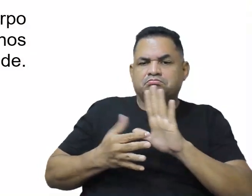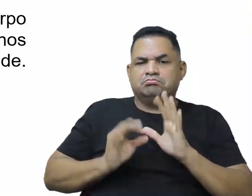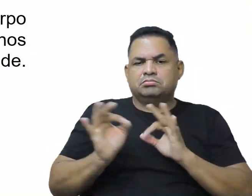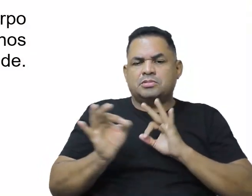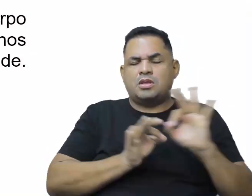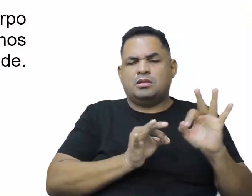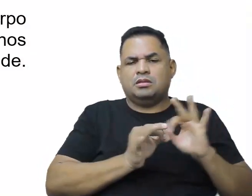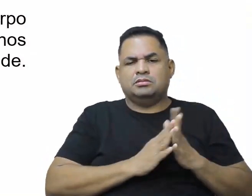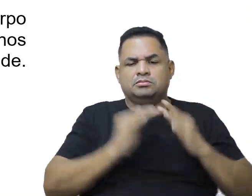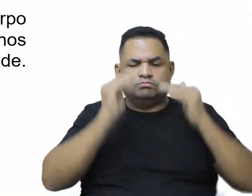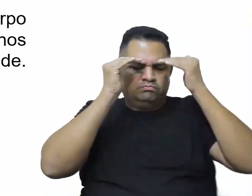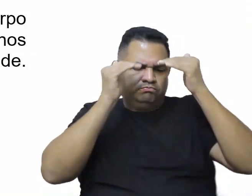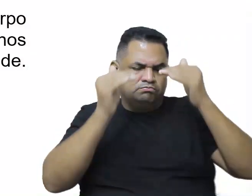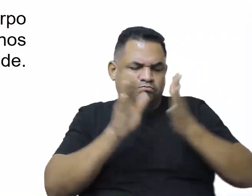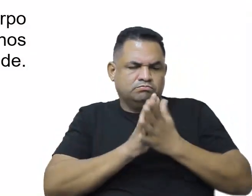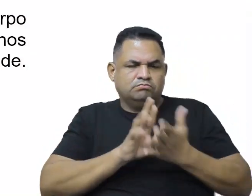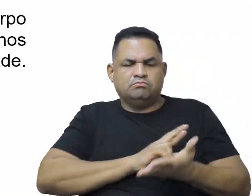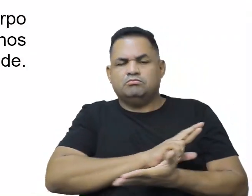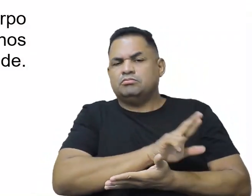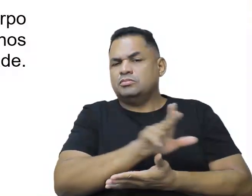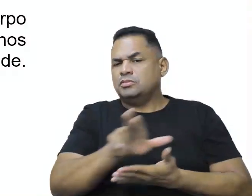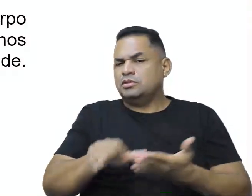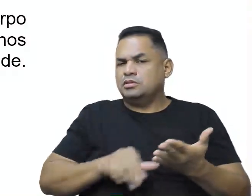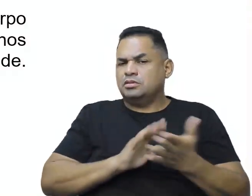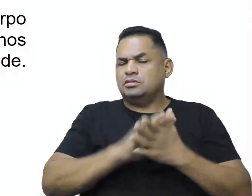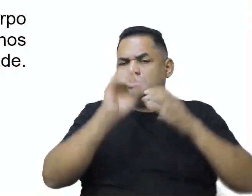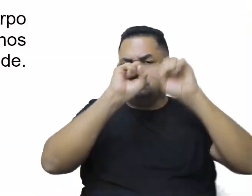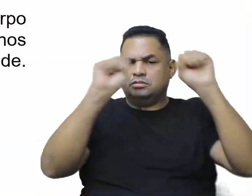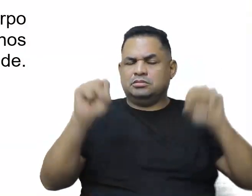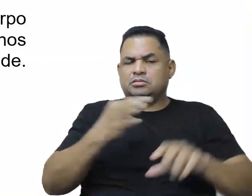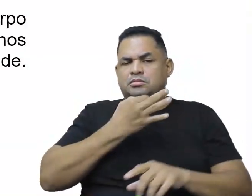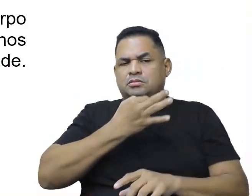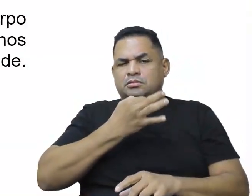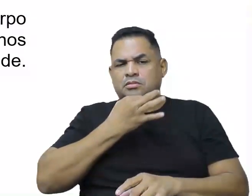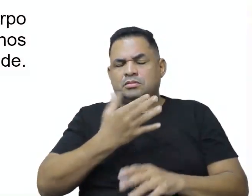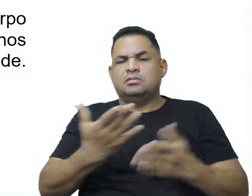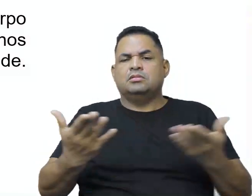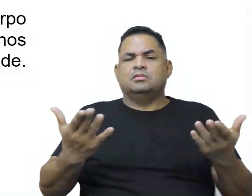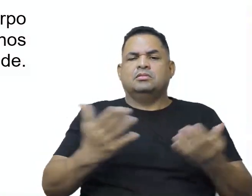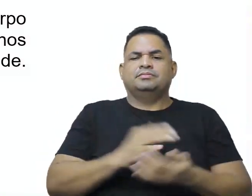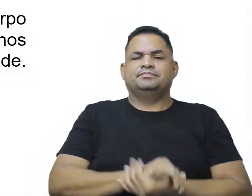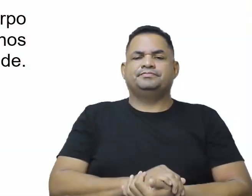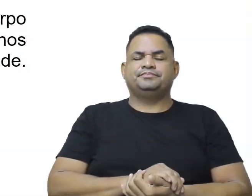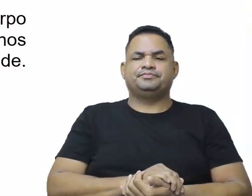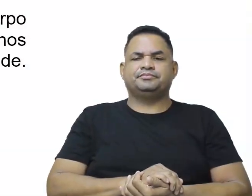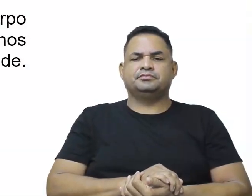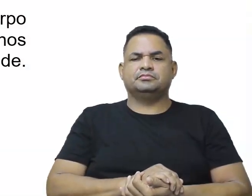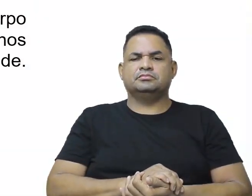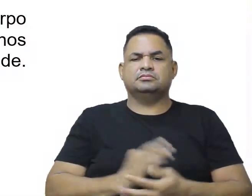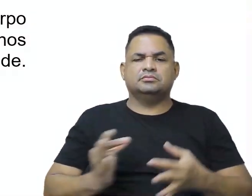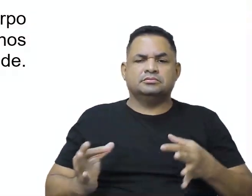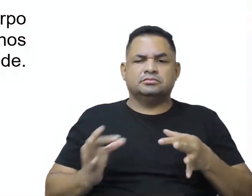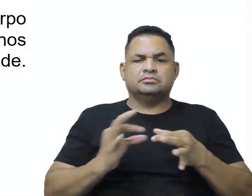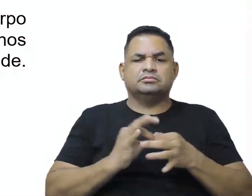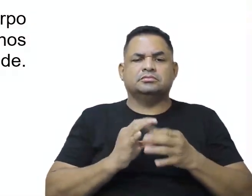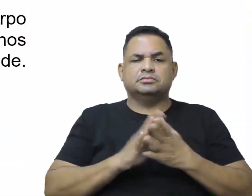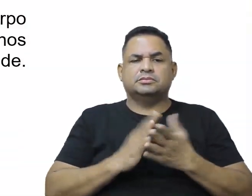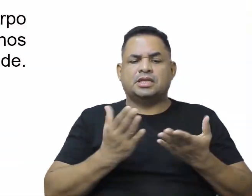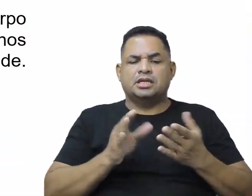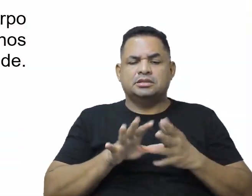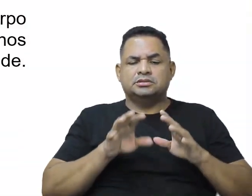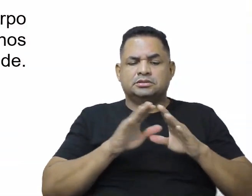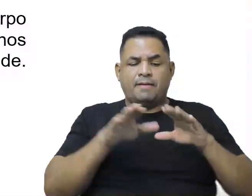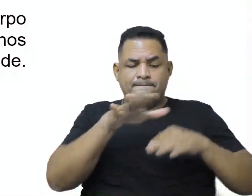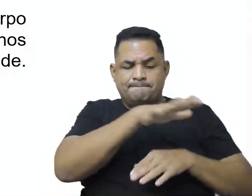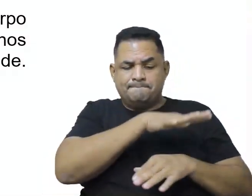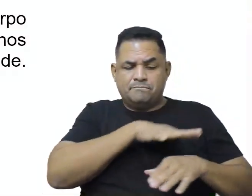sistematizados obedecem à vários sistemas de opiniões né o ligados a esse corpo da